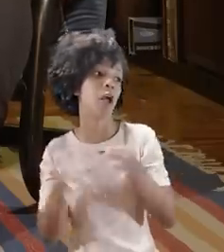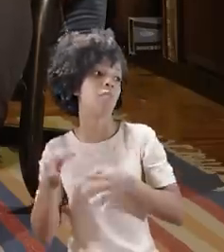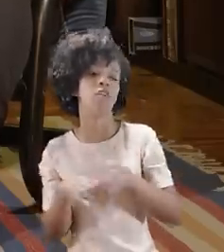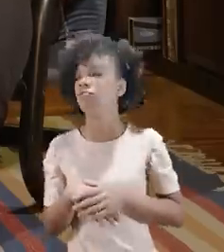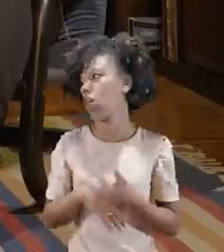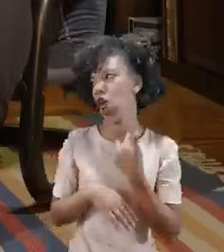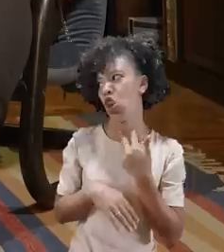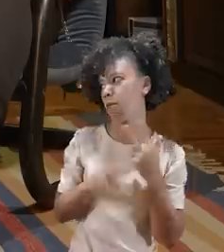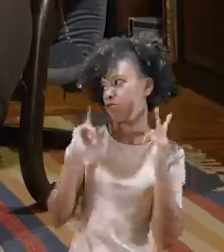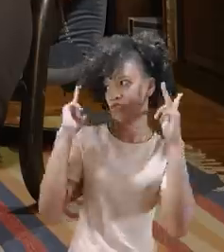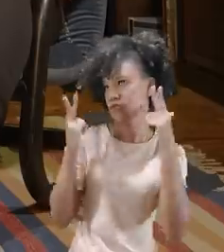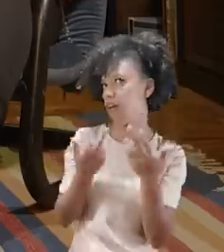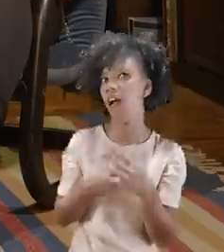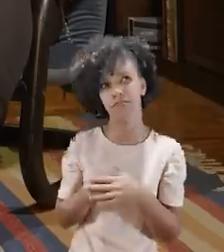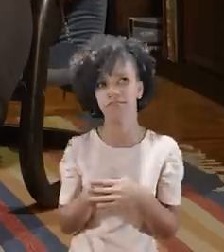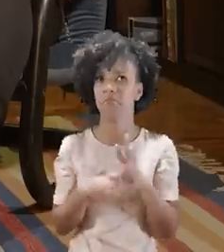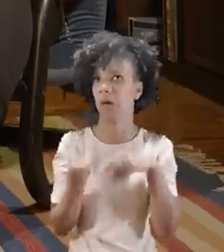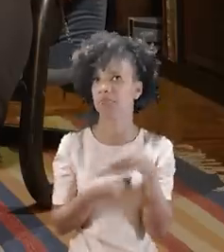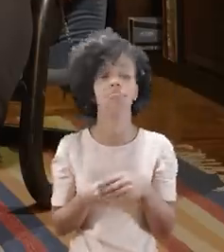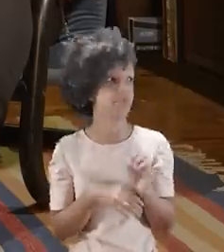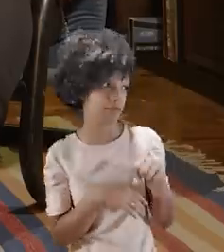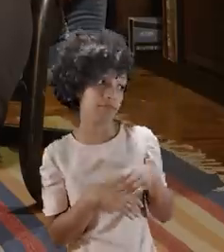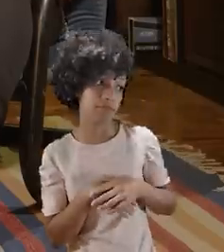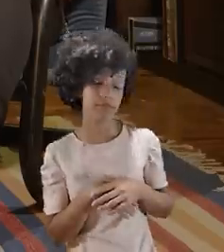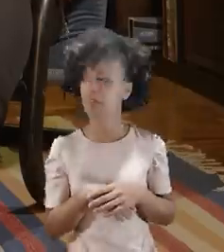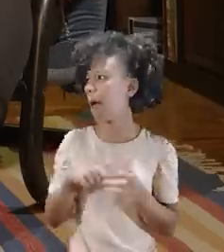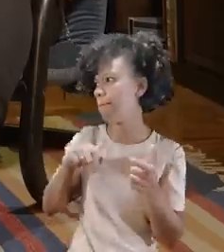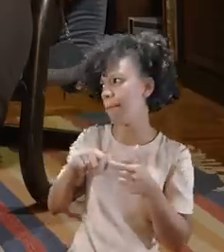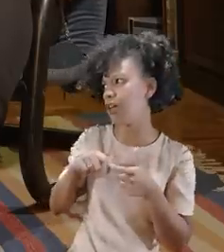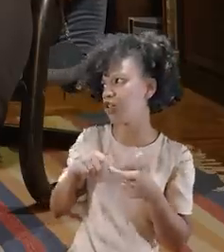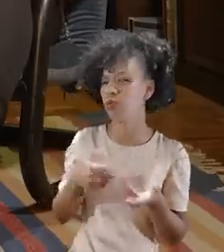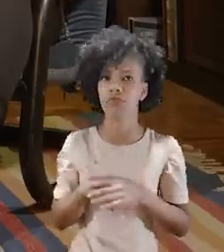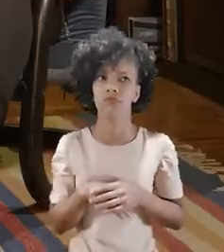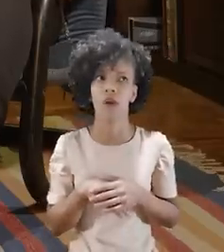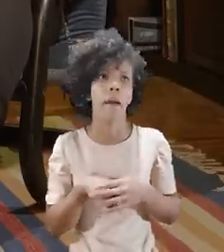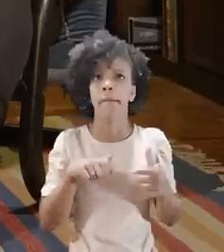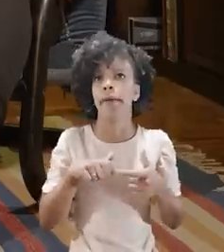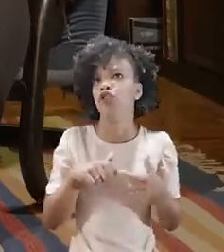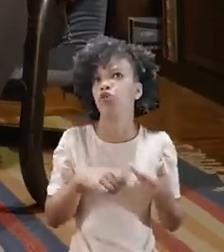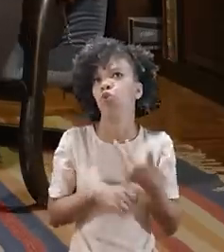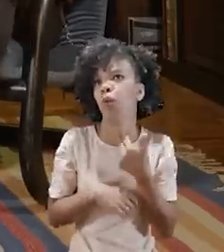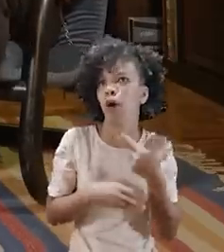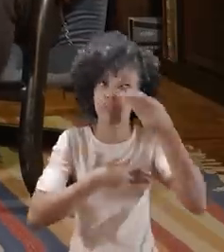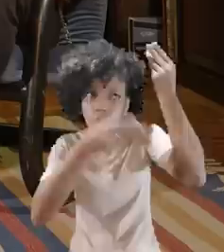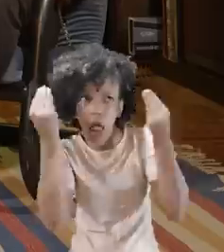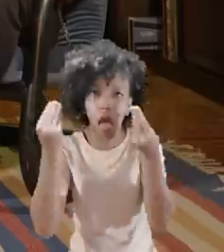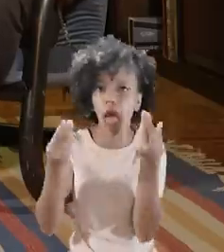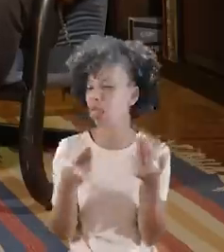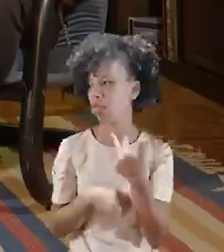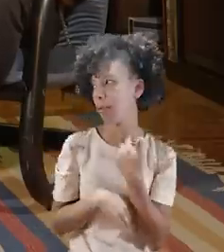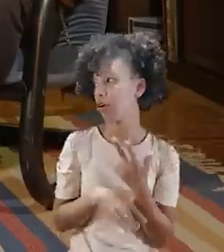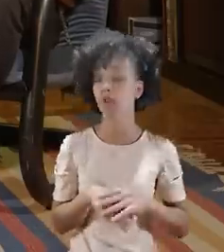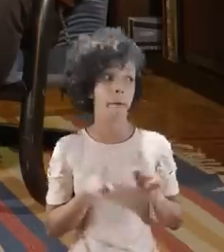cabelo muito entendeu É totalmente a questão foi prometido a cera médico eu acho que não pode ficar com cabelo não sei o quê mas o